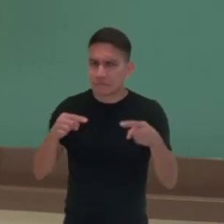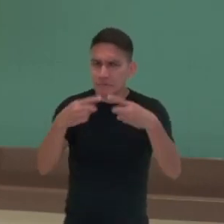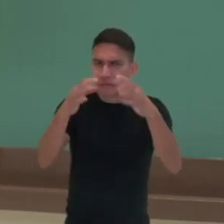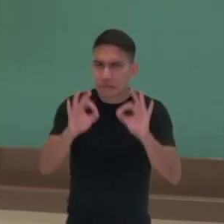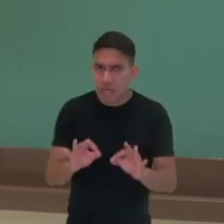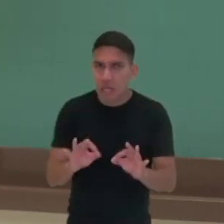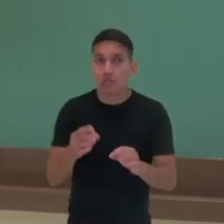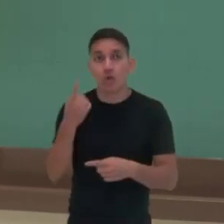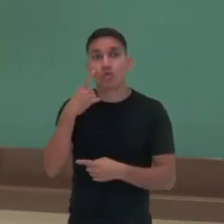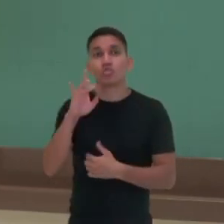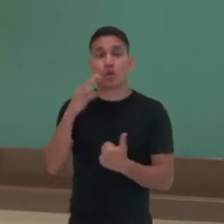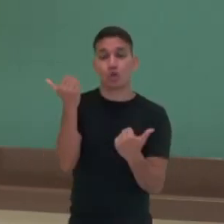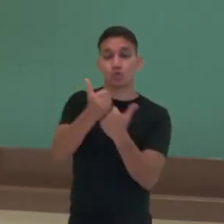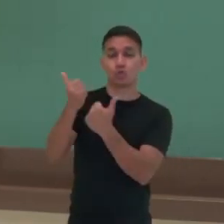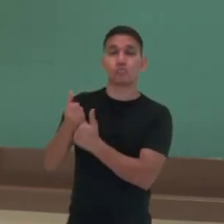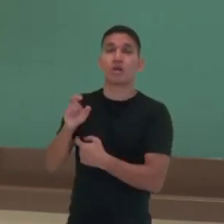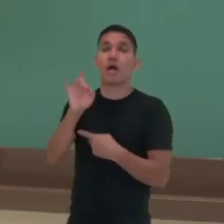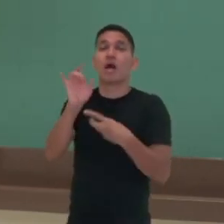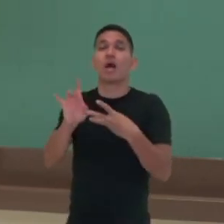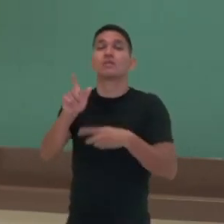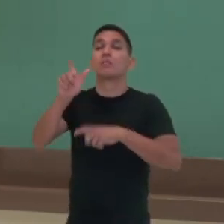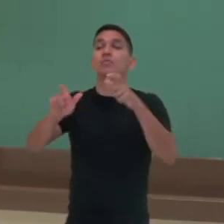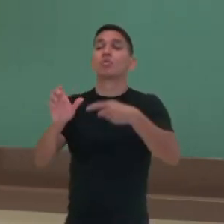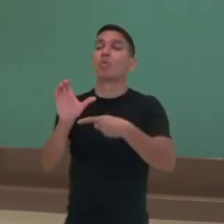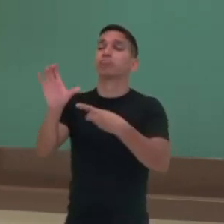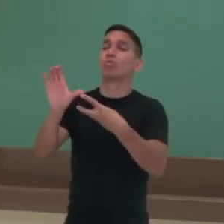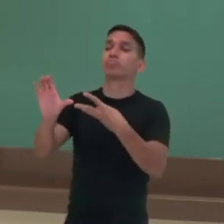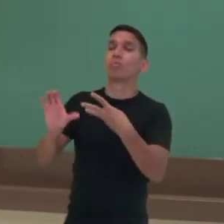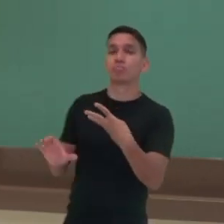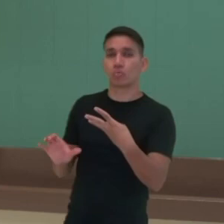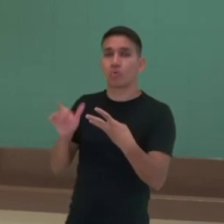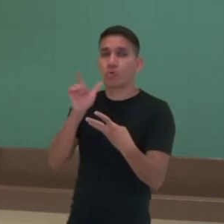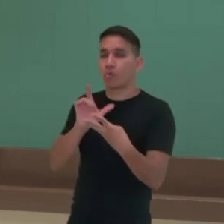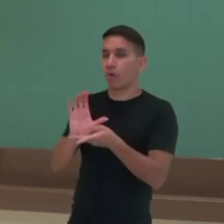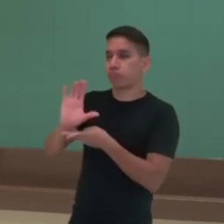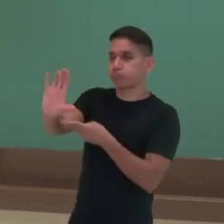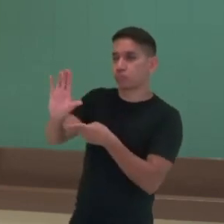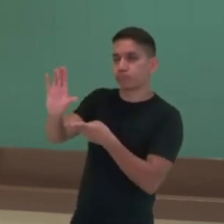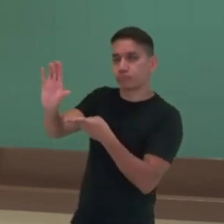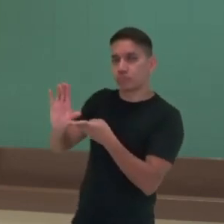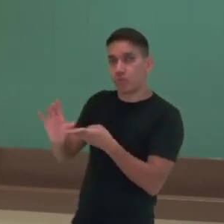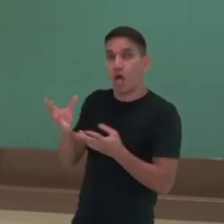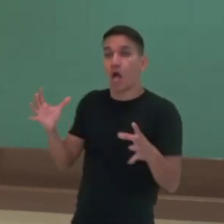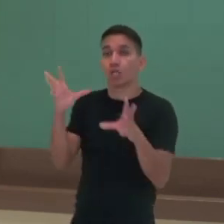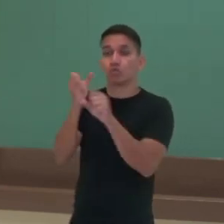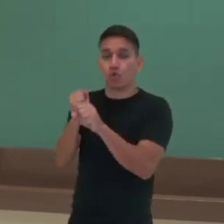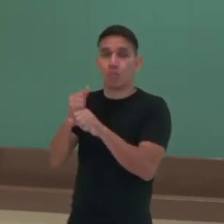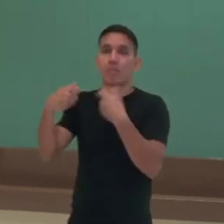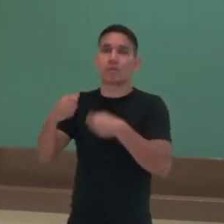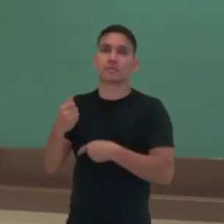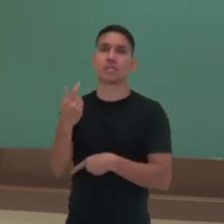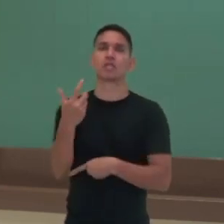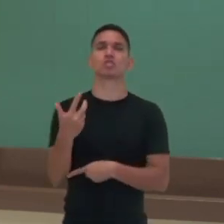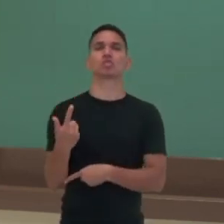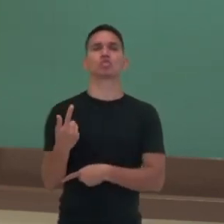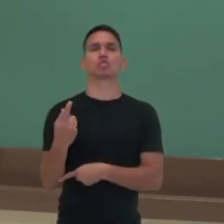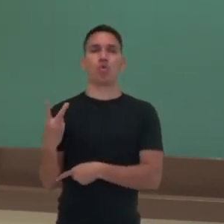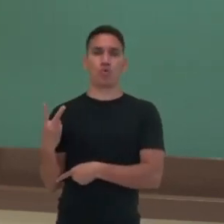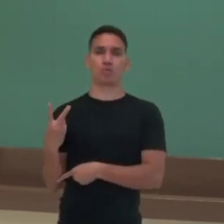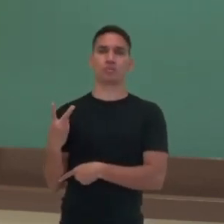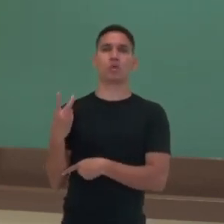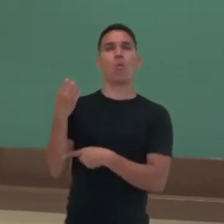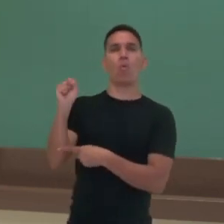valor recebido por cada sócio. A somatória desses valores tem que ser igual a